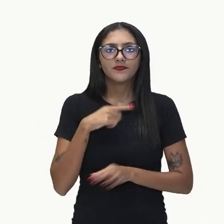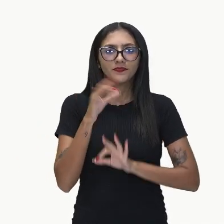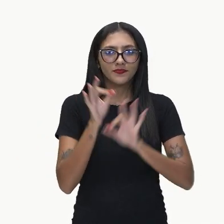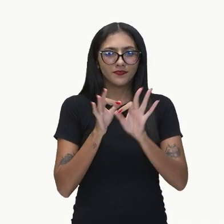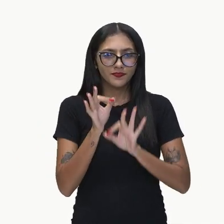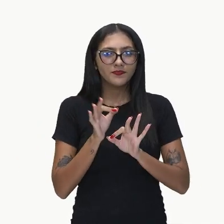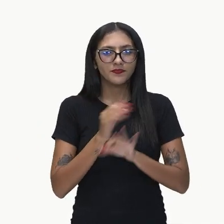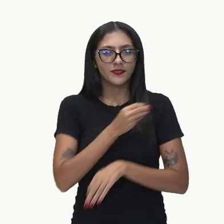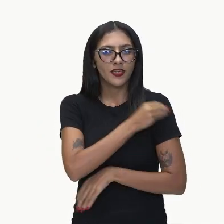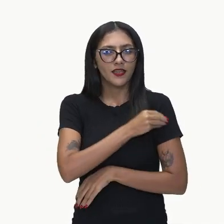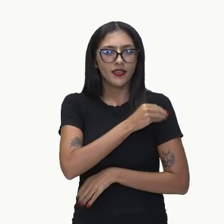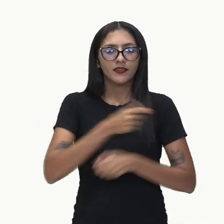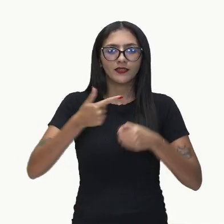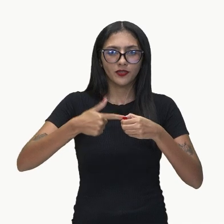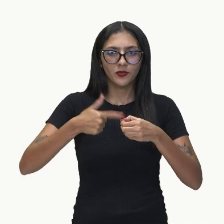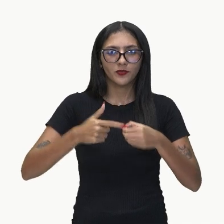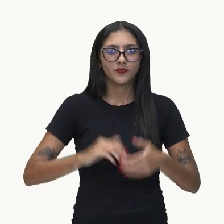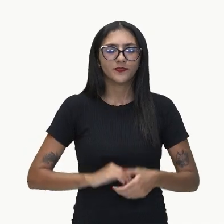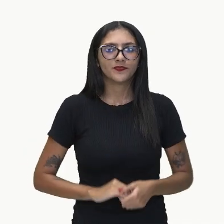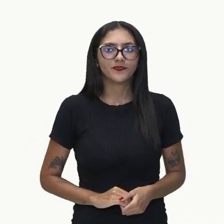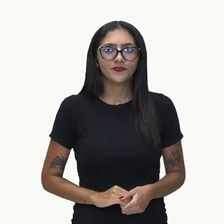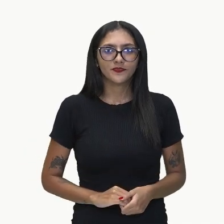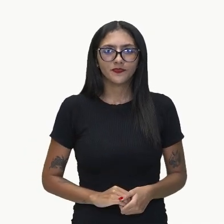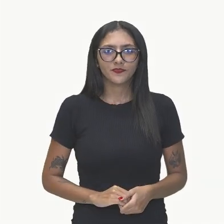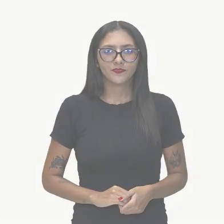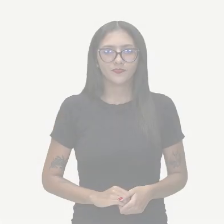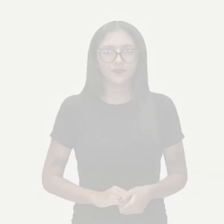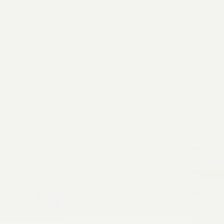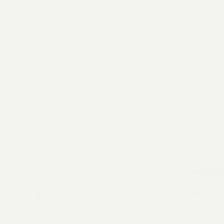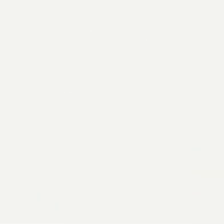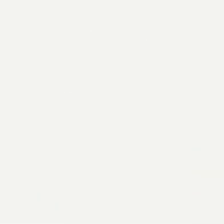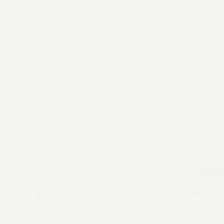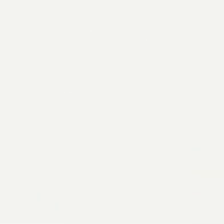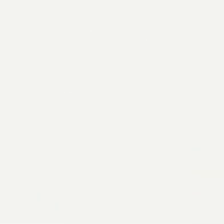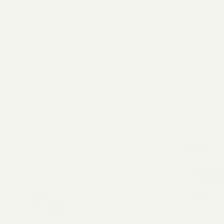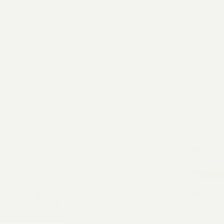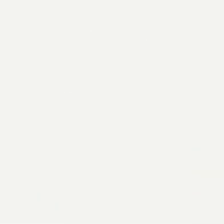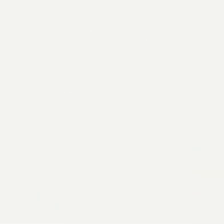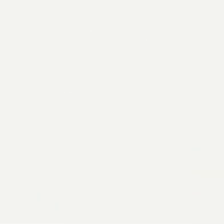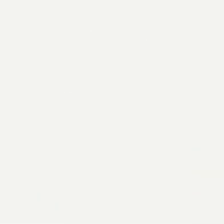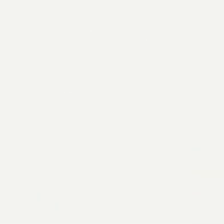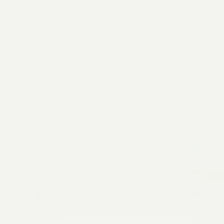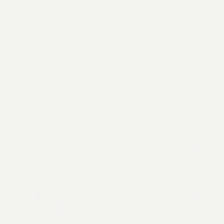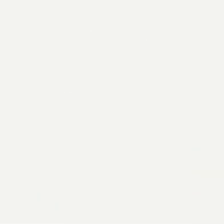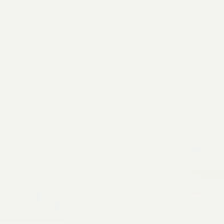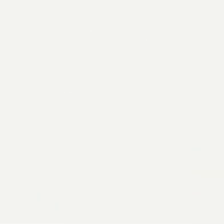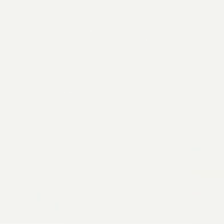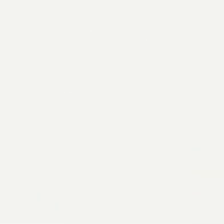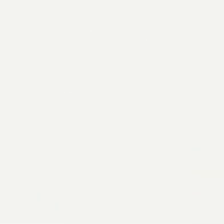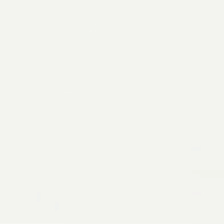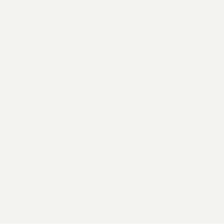nome dos álcoois. Prefixo, infixo e sufixo. E a terminação ol por ser